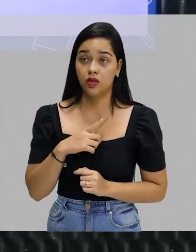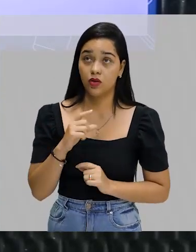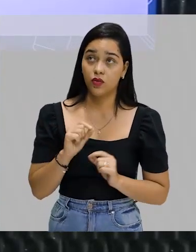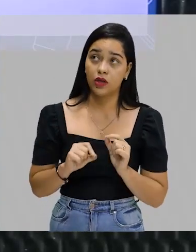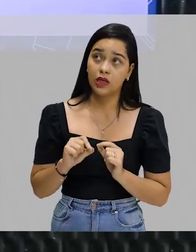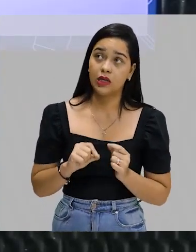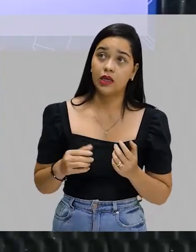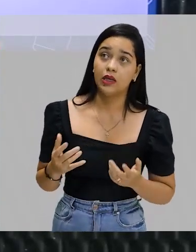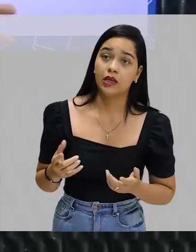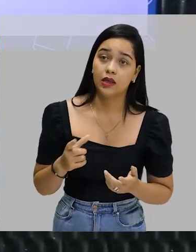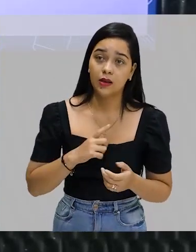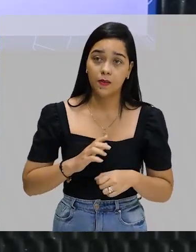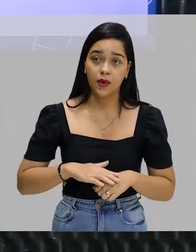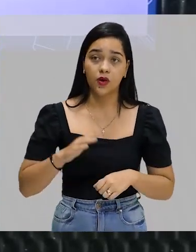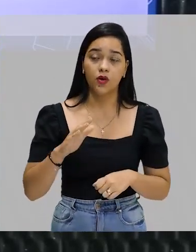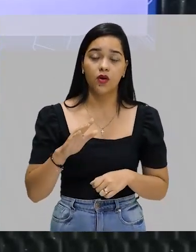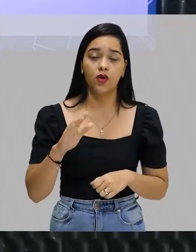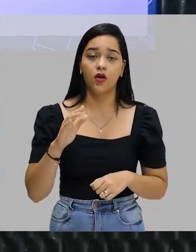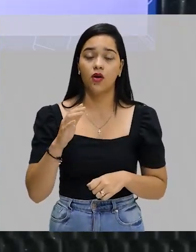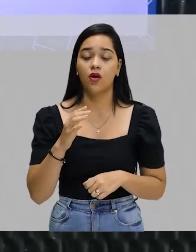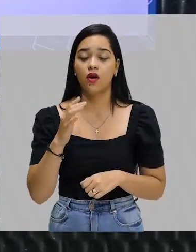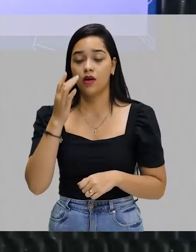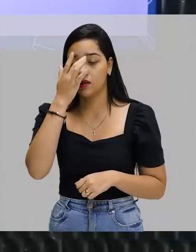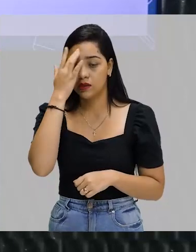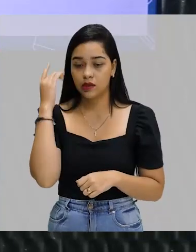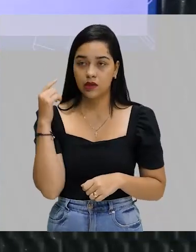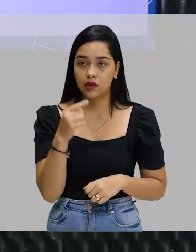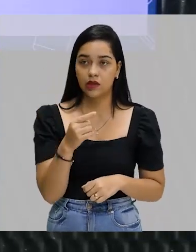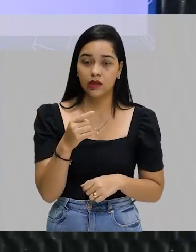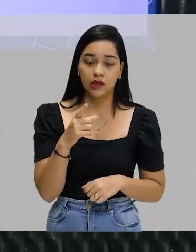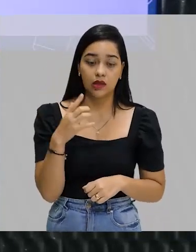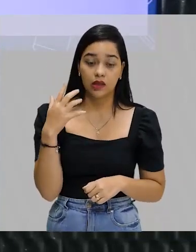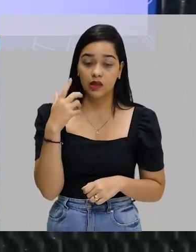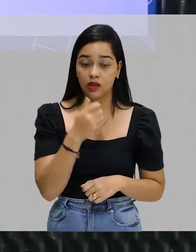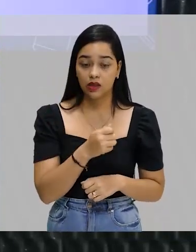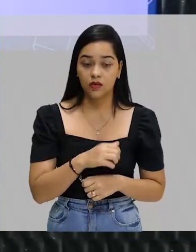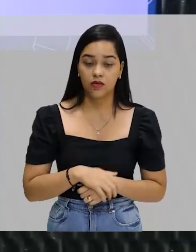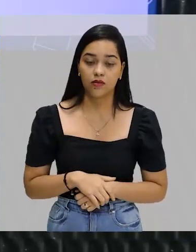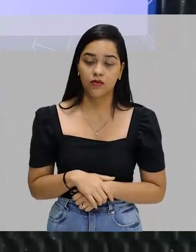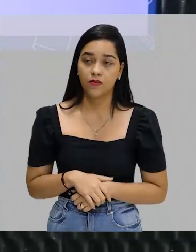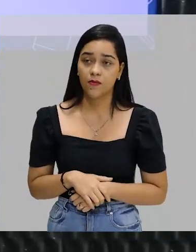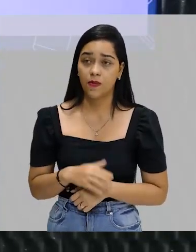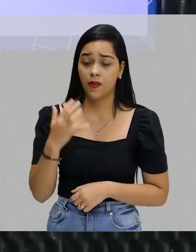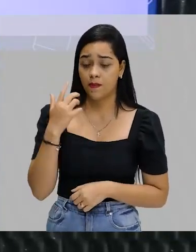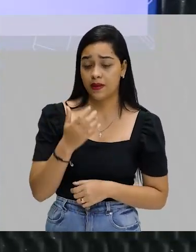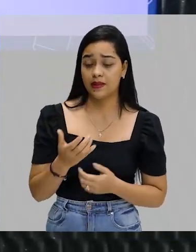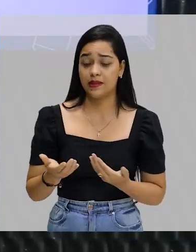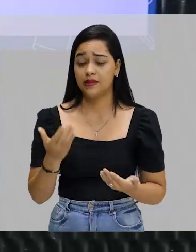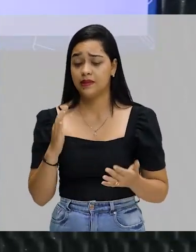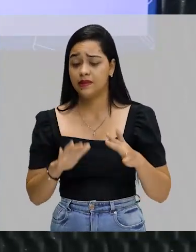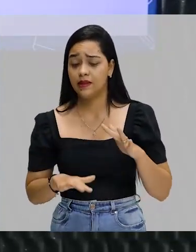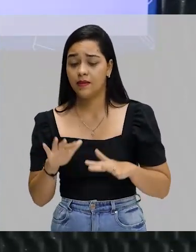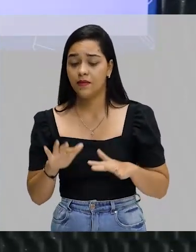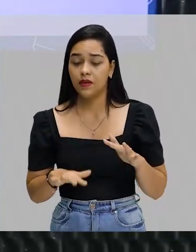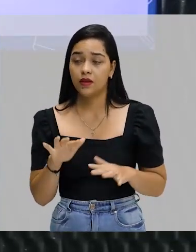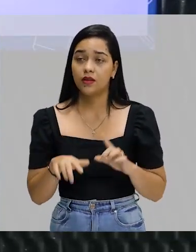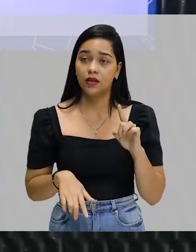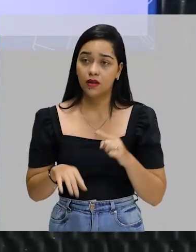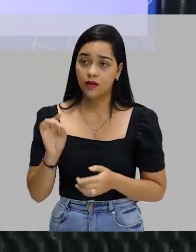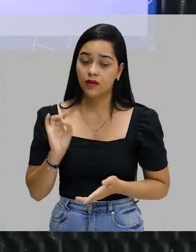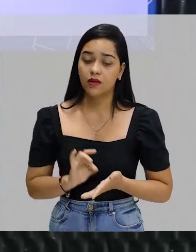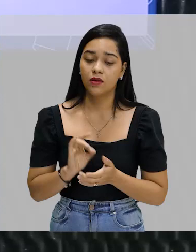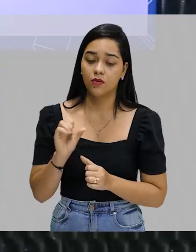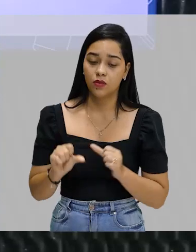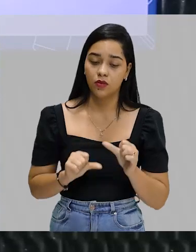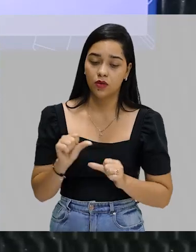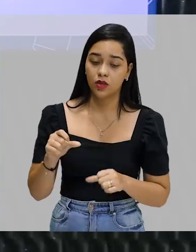assim, dos maiores amantes daquele período. As mulheres achavam ele lindo. Enfim, né? A beleza é muito relativa e a Hegel tem razão, ela muda